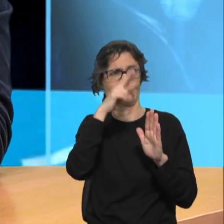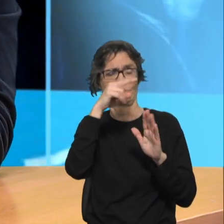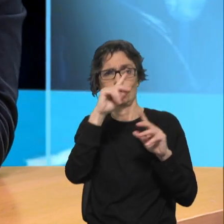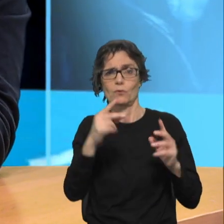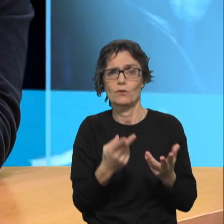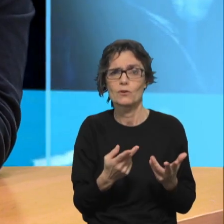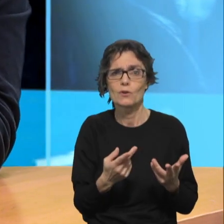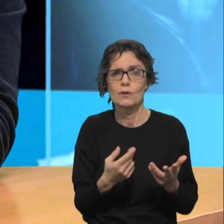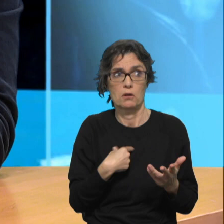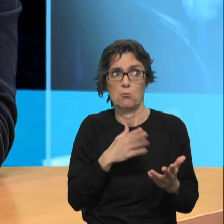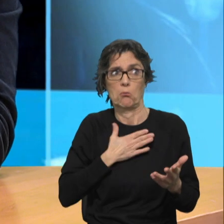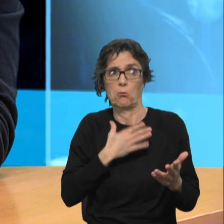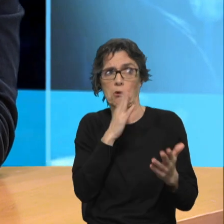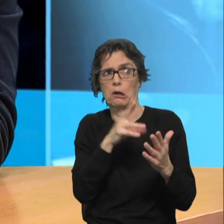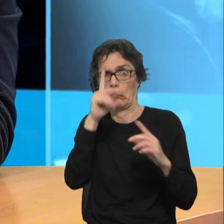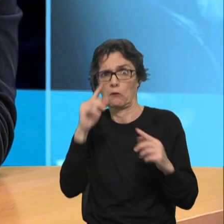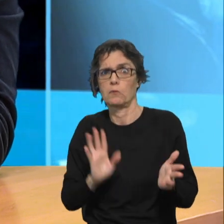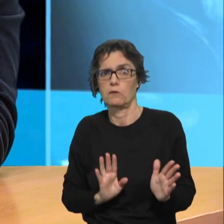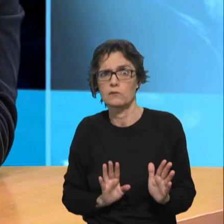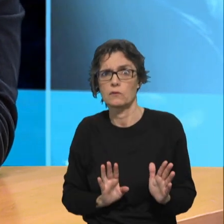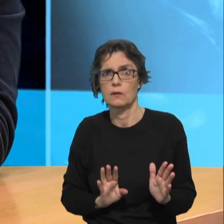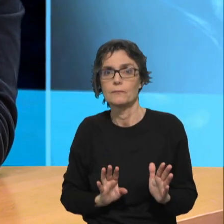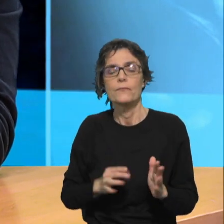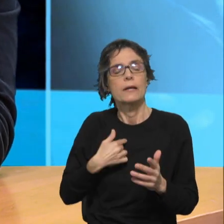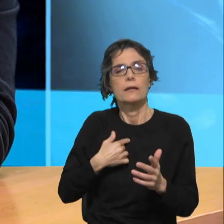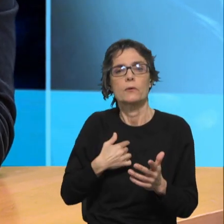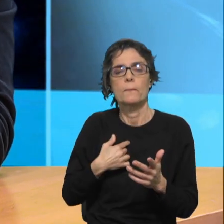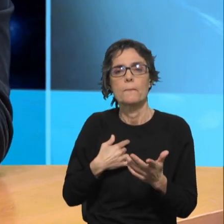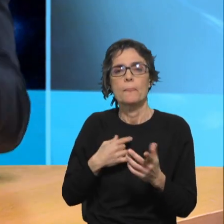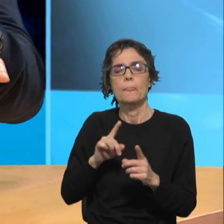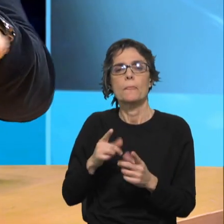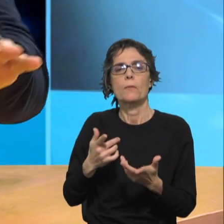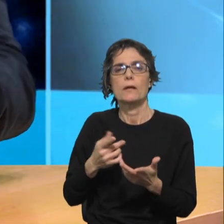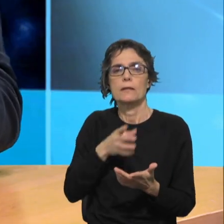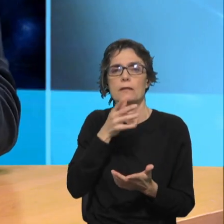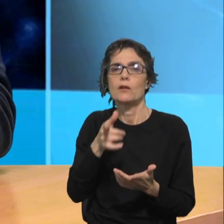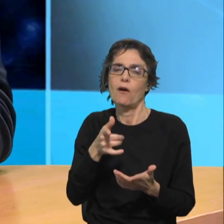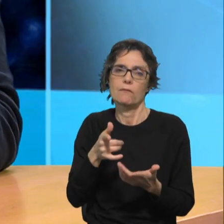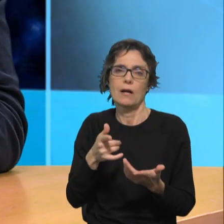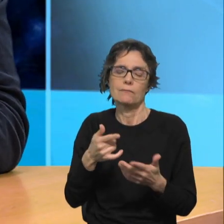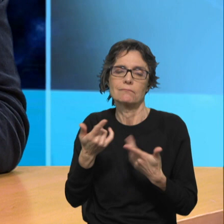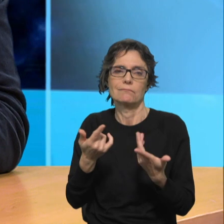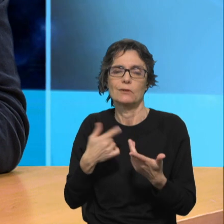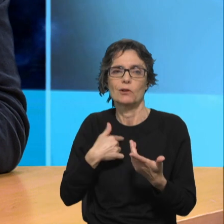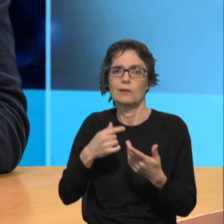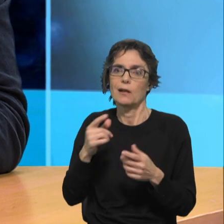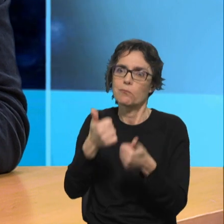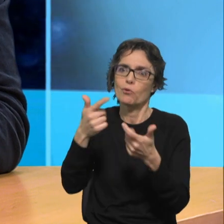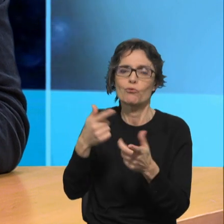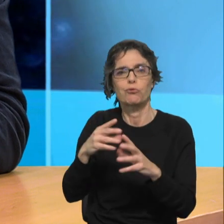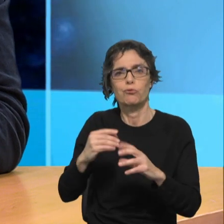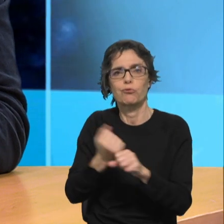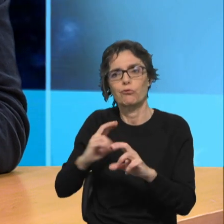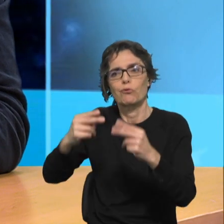estou a conseguir convencê-los naquela ideia de ter quase um discípulo seguidores, mas é verdade que se a